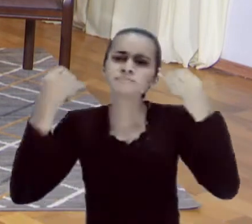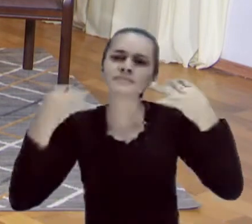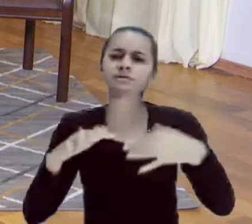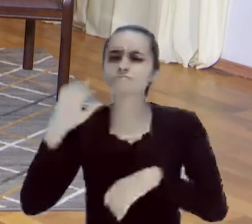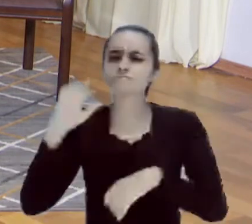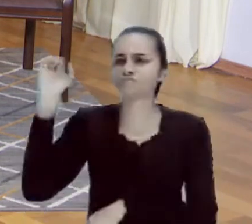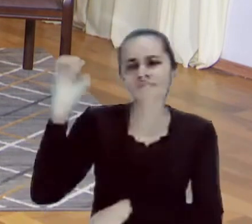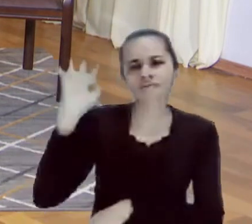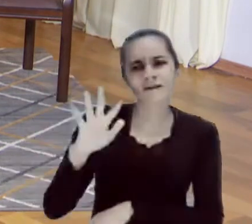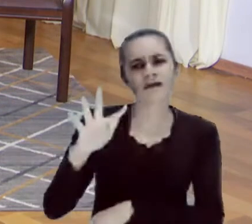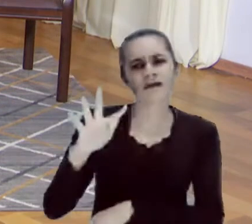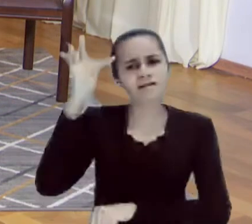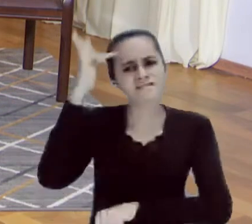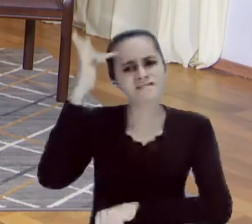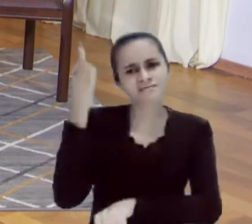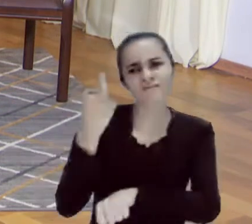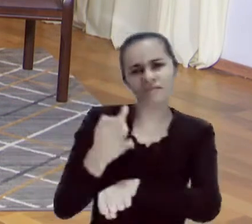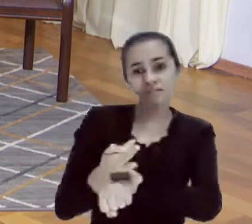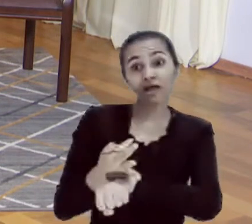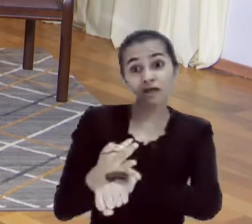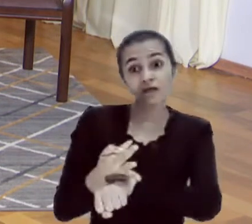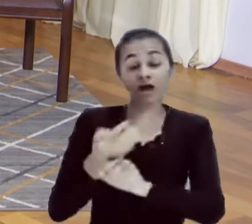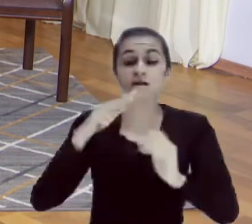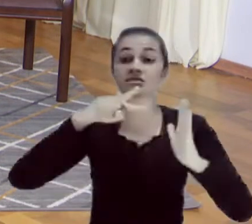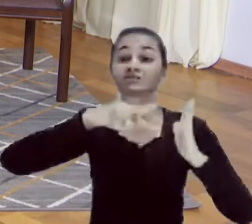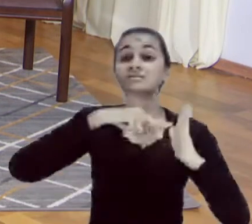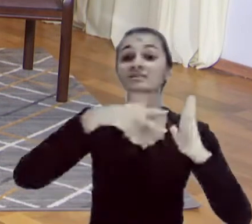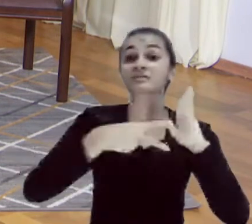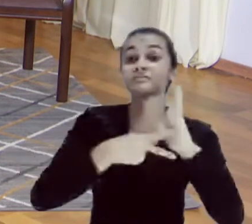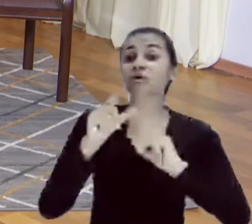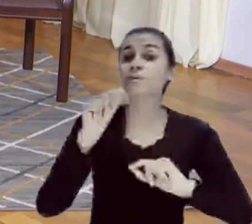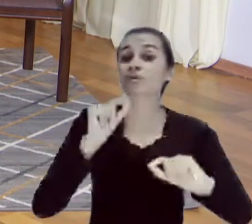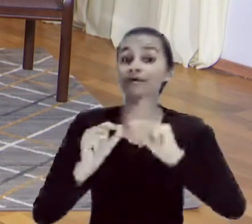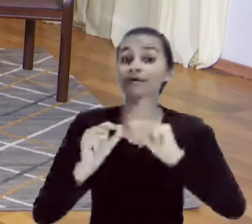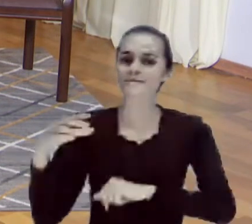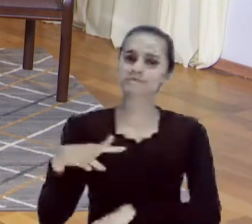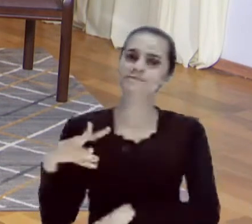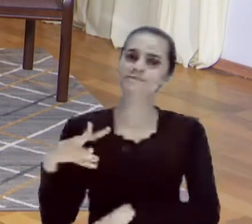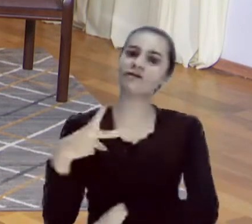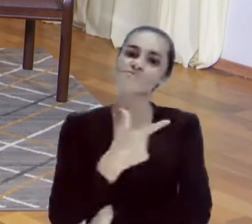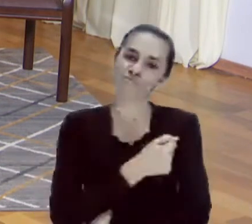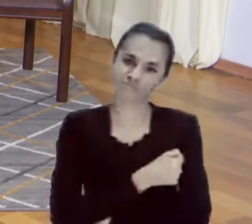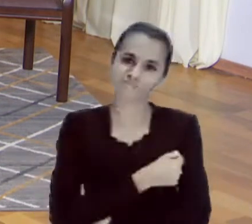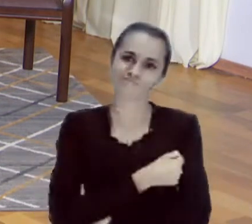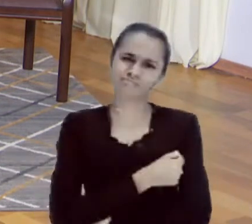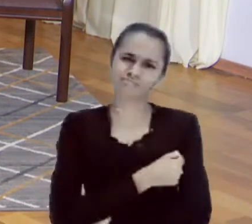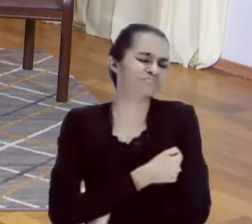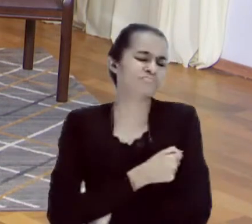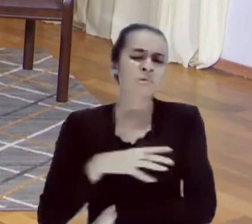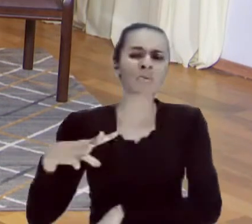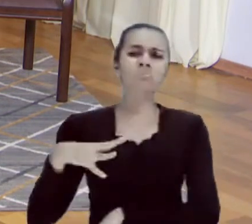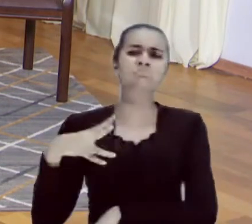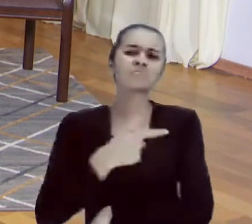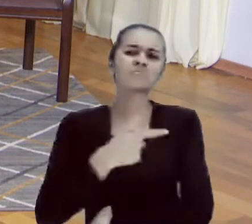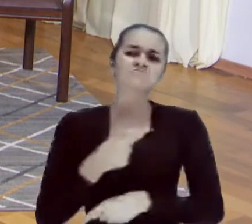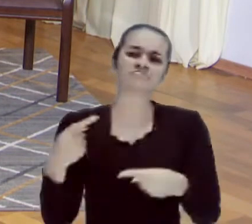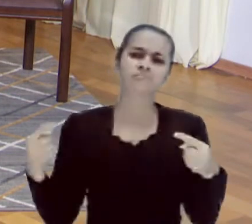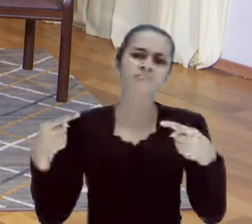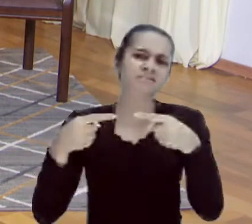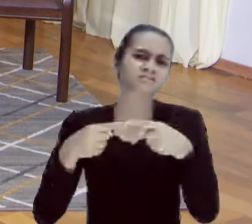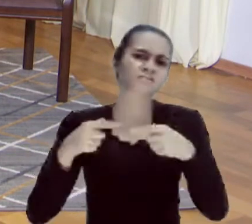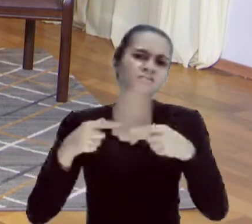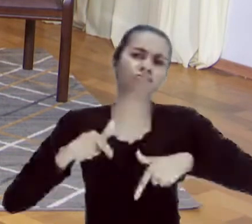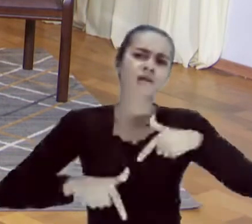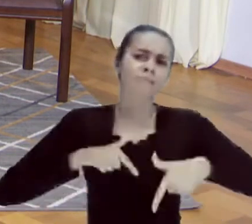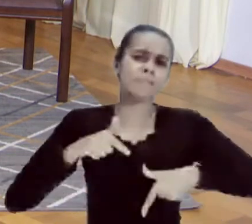Então, qual a relação entre a salvação e as obras? Será que há alguma